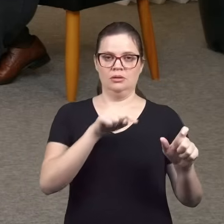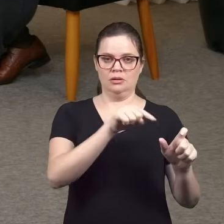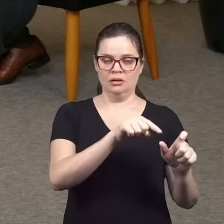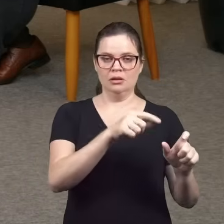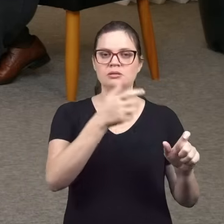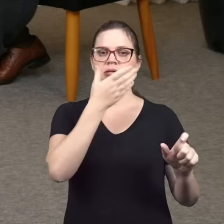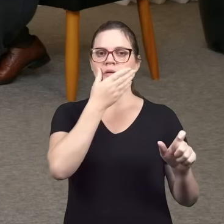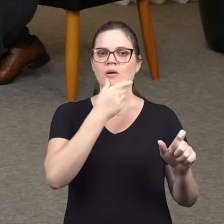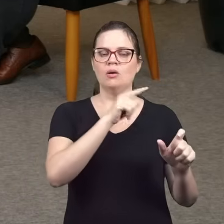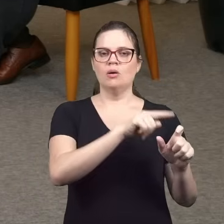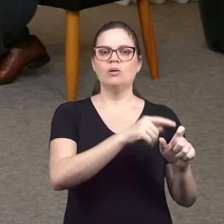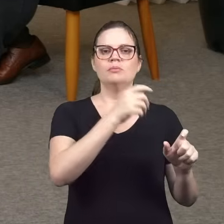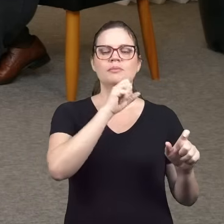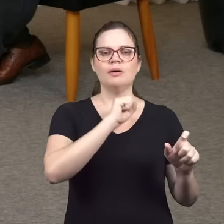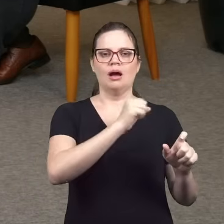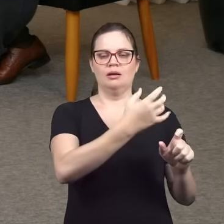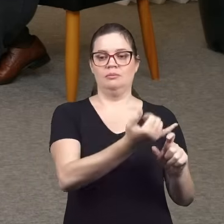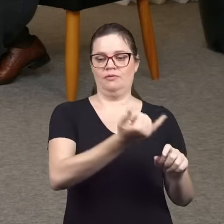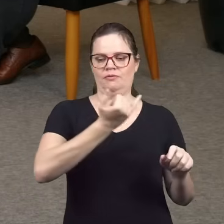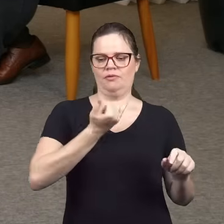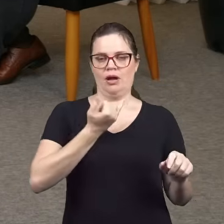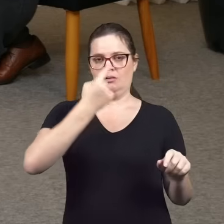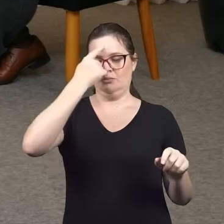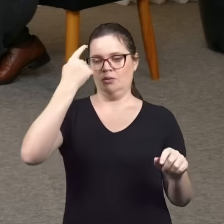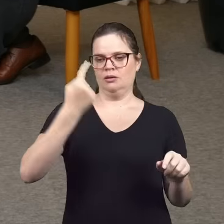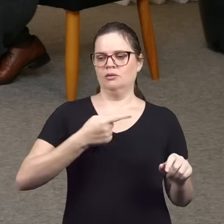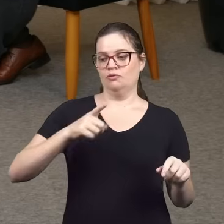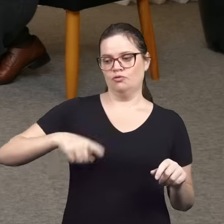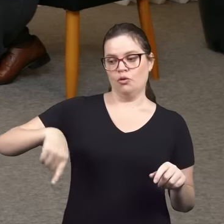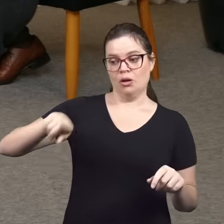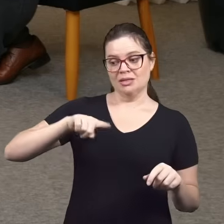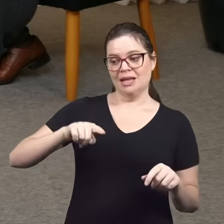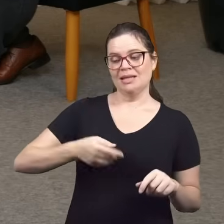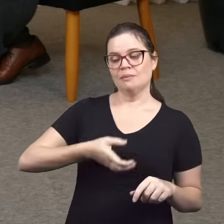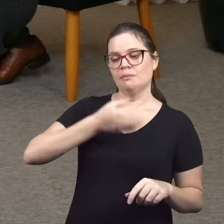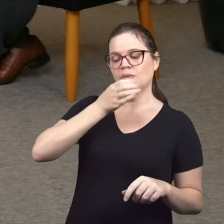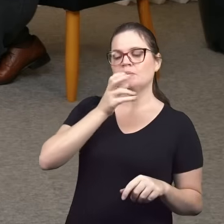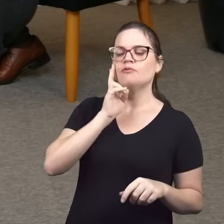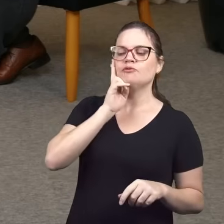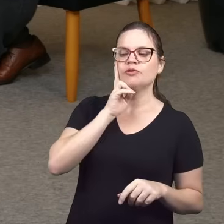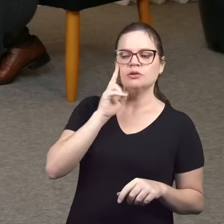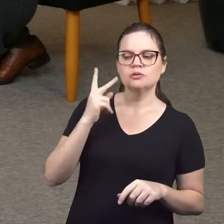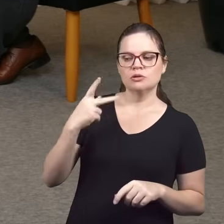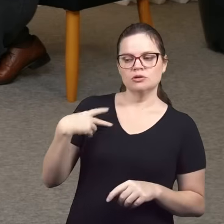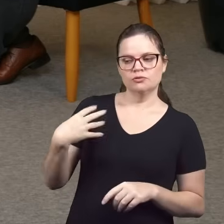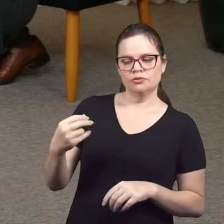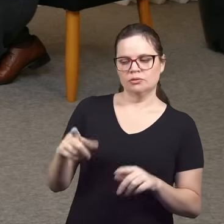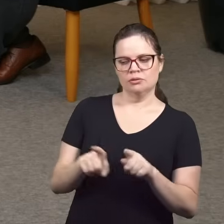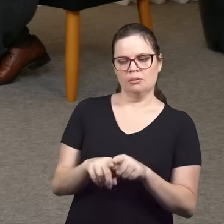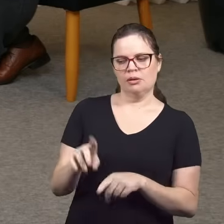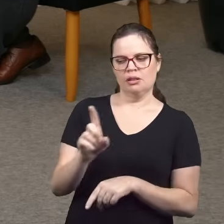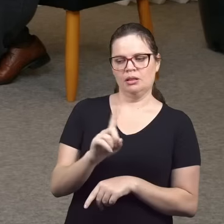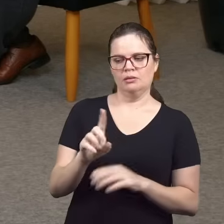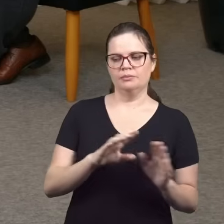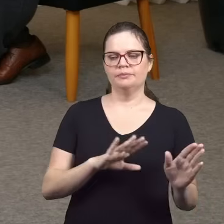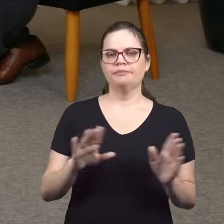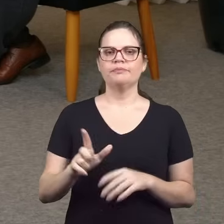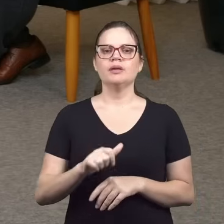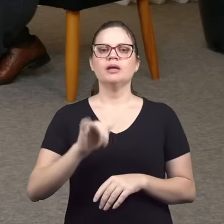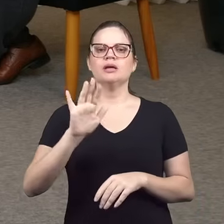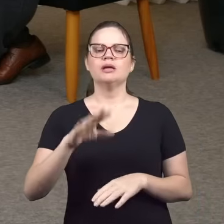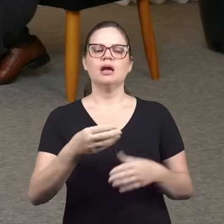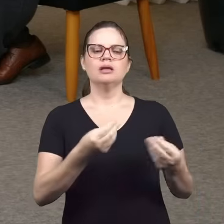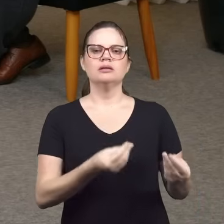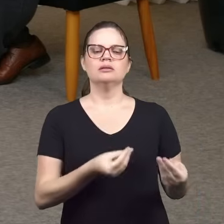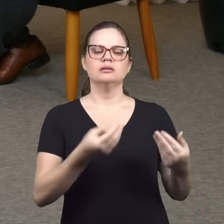Recabe, nosso pai nos mandou dizendo, não bebereis vinho, nem vós, nem vossos filhos. Jean, quem que ofereceu o vinho para